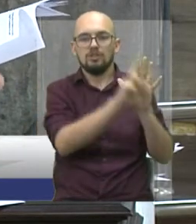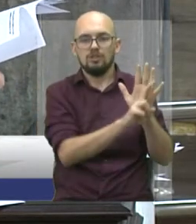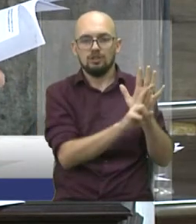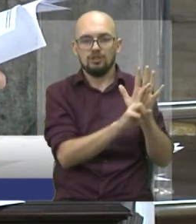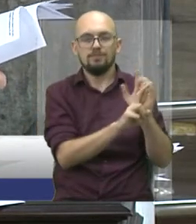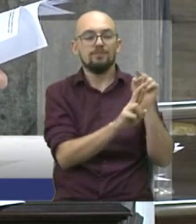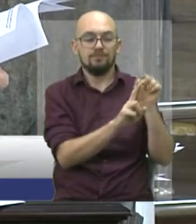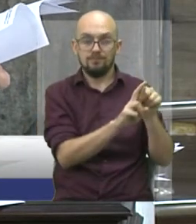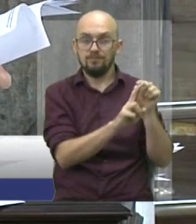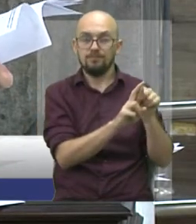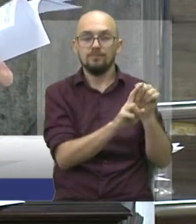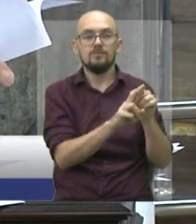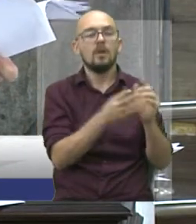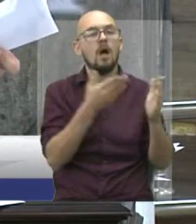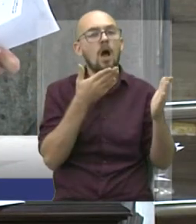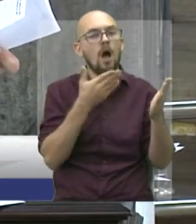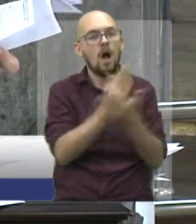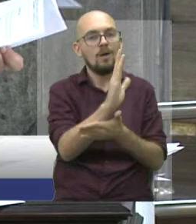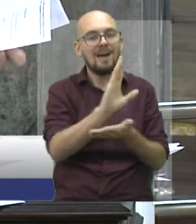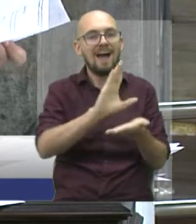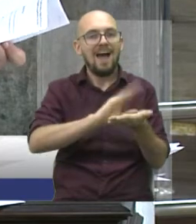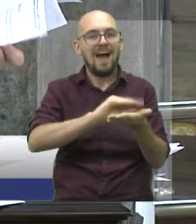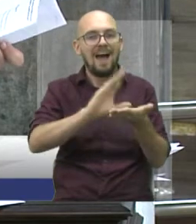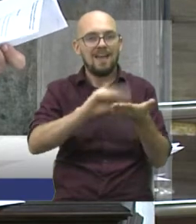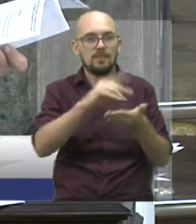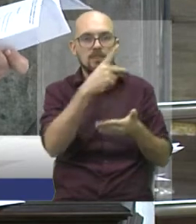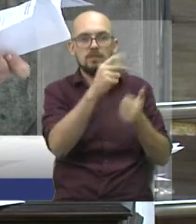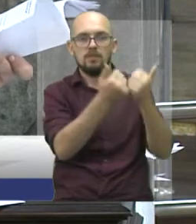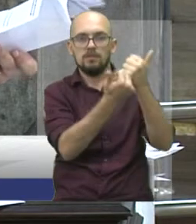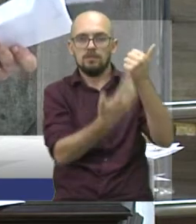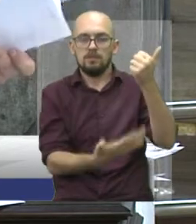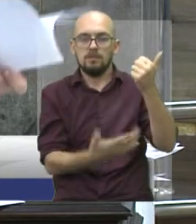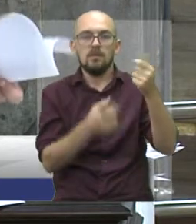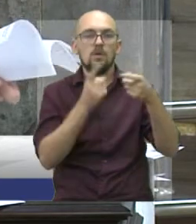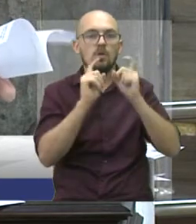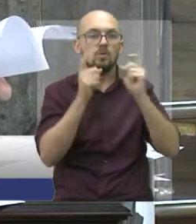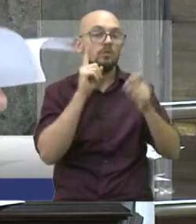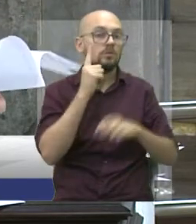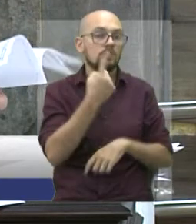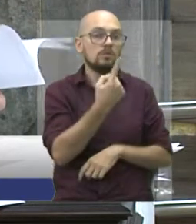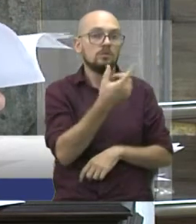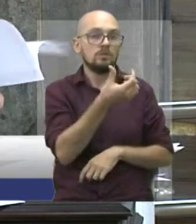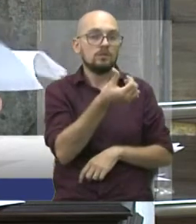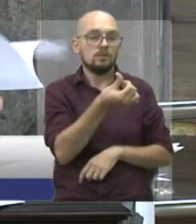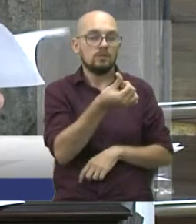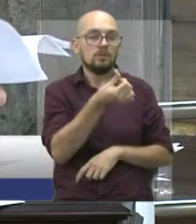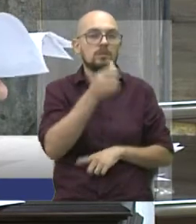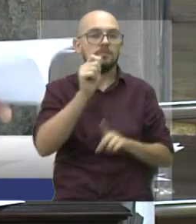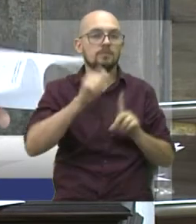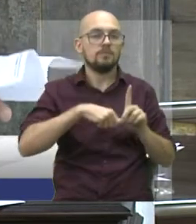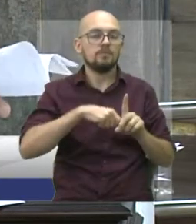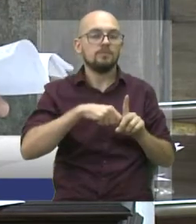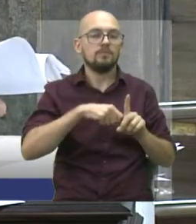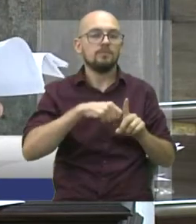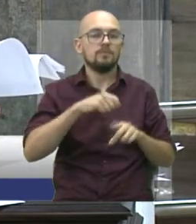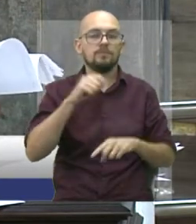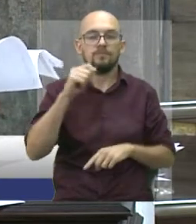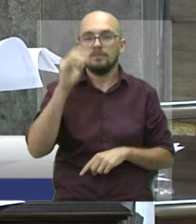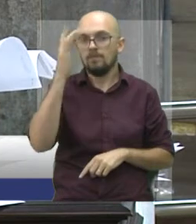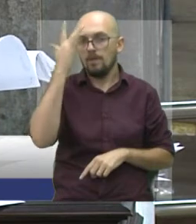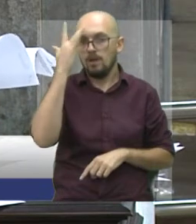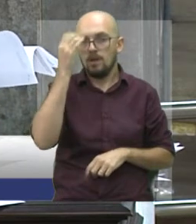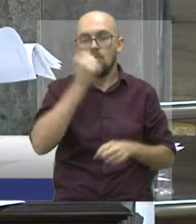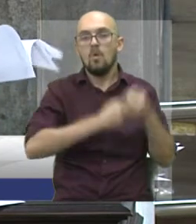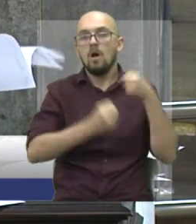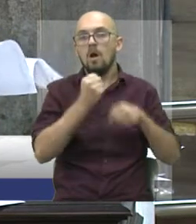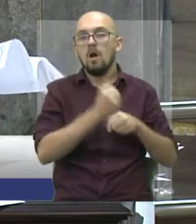que foi aprovada na ata de reunião da diretoria dia 16 de 2 de 2017.